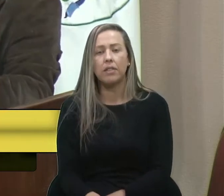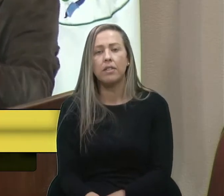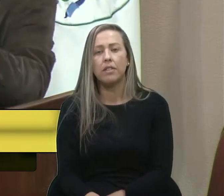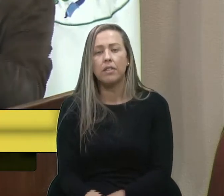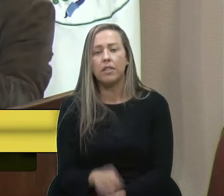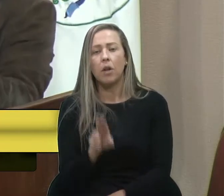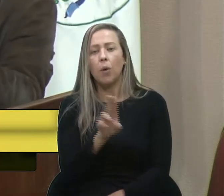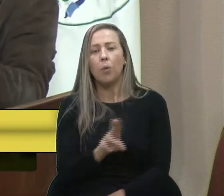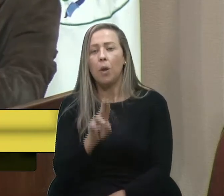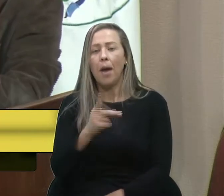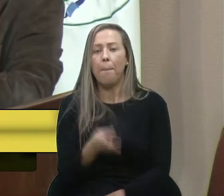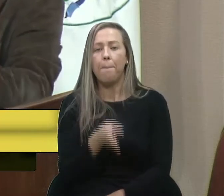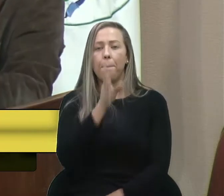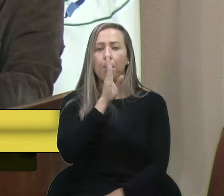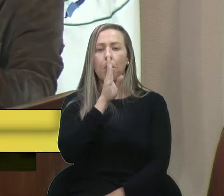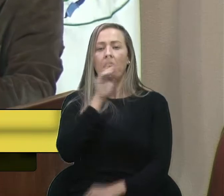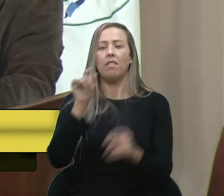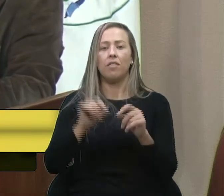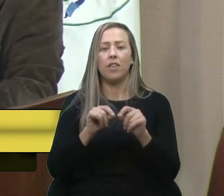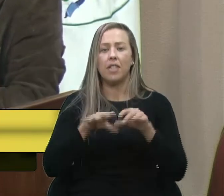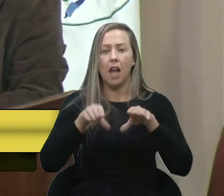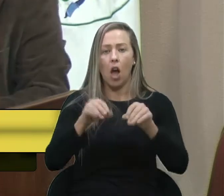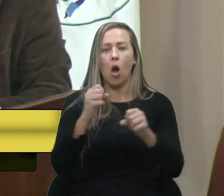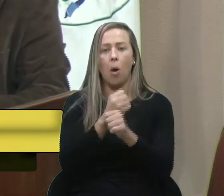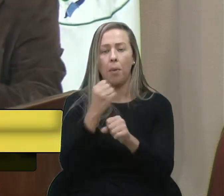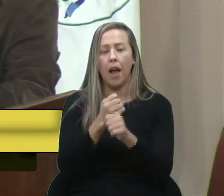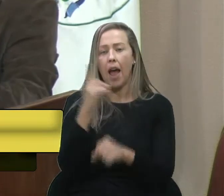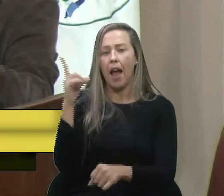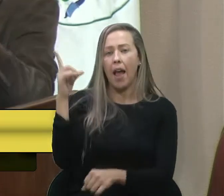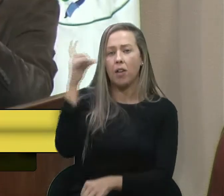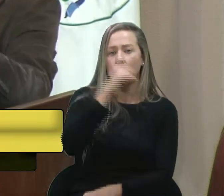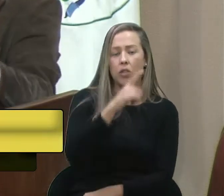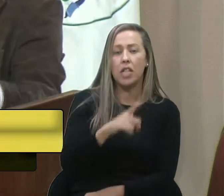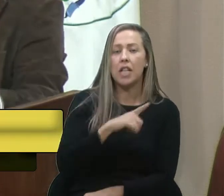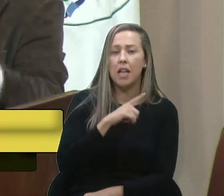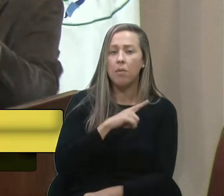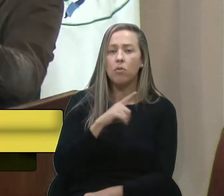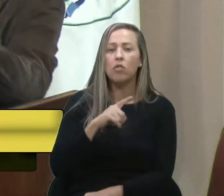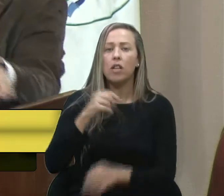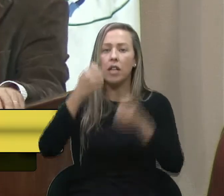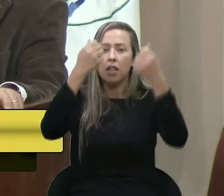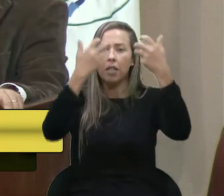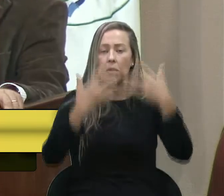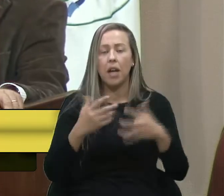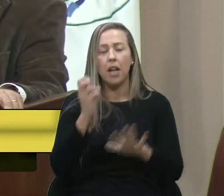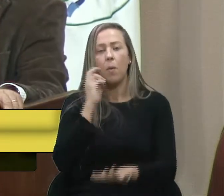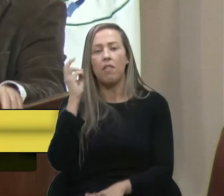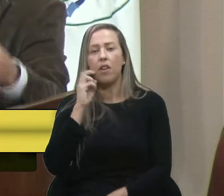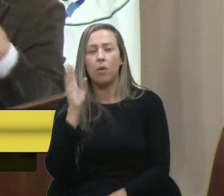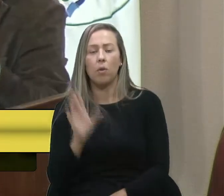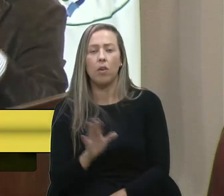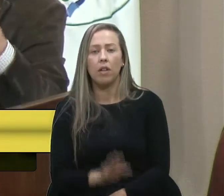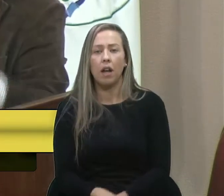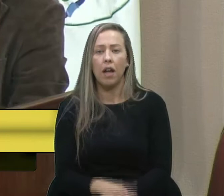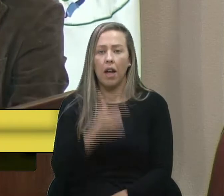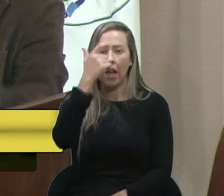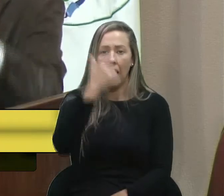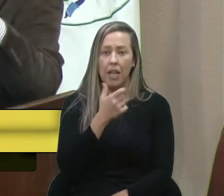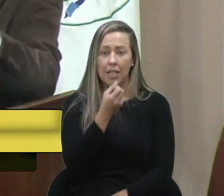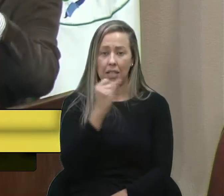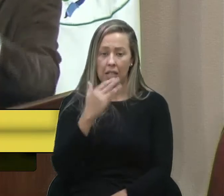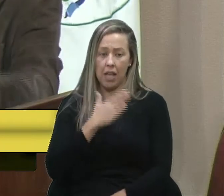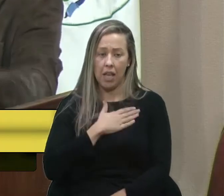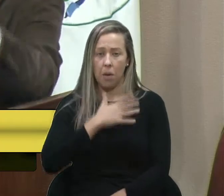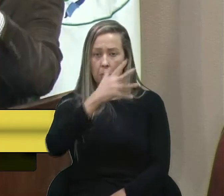se omitindo a fazer determinada obra. É a dificuldade que temos em falar a verdade, não é vergonha. Eu fui subprefeito,